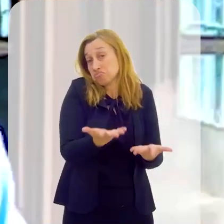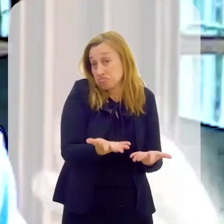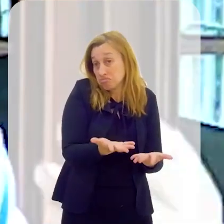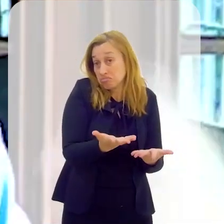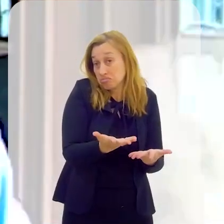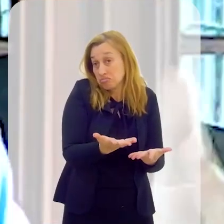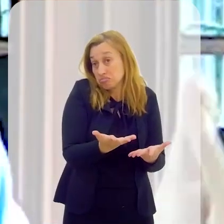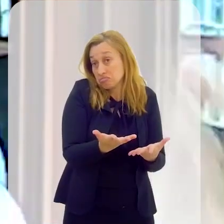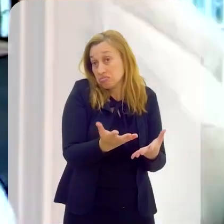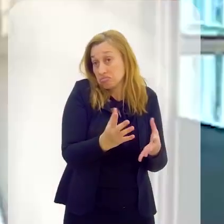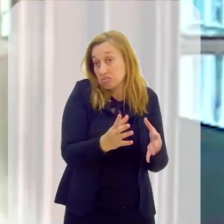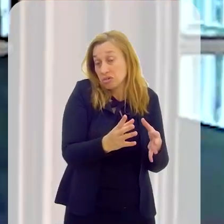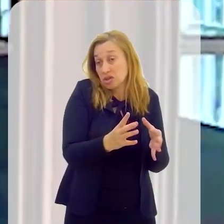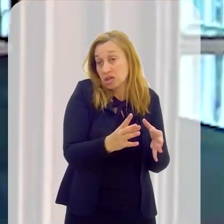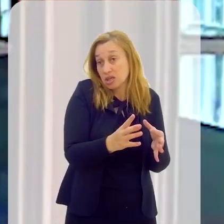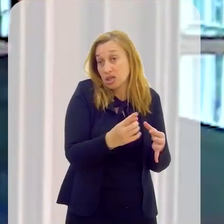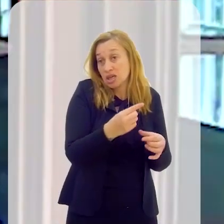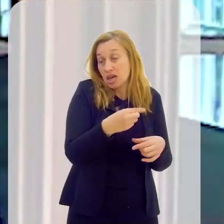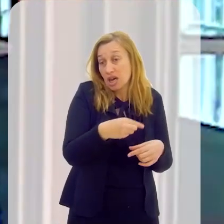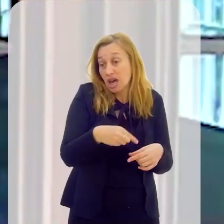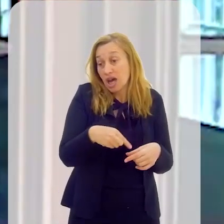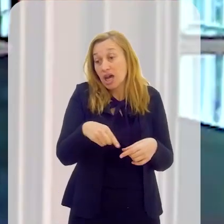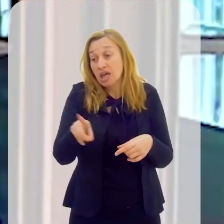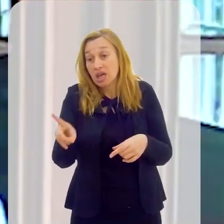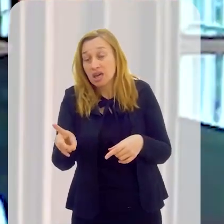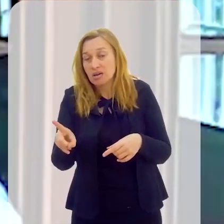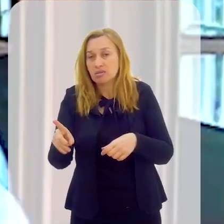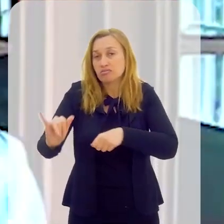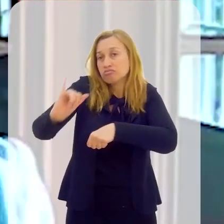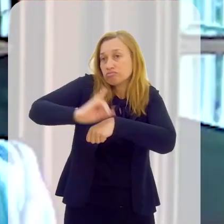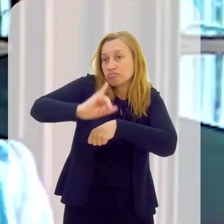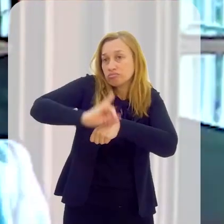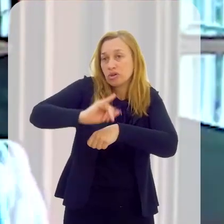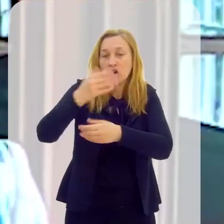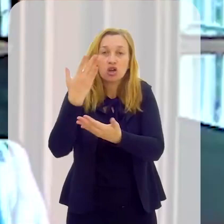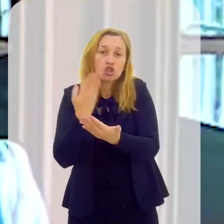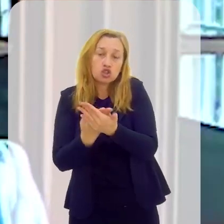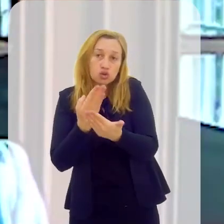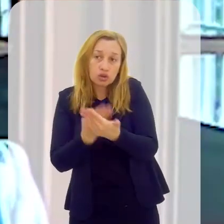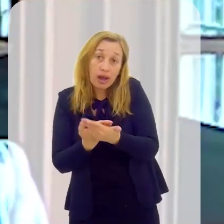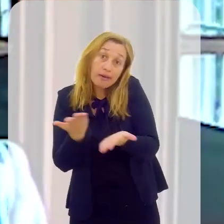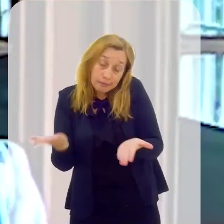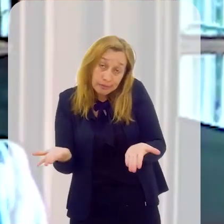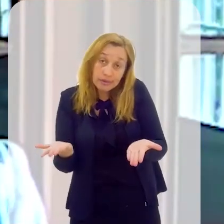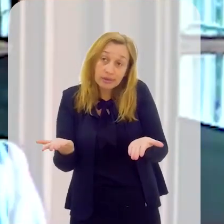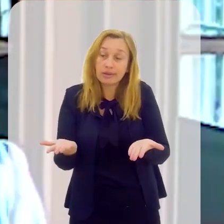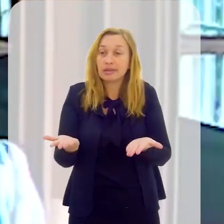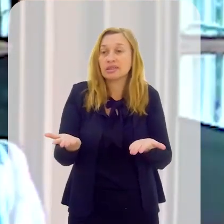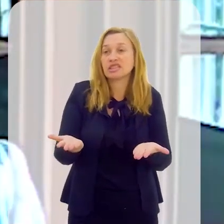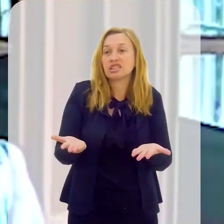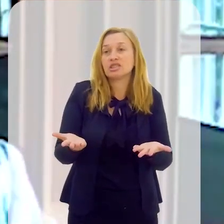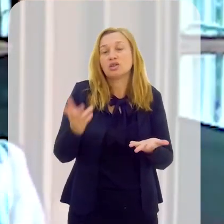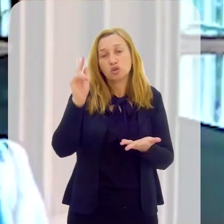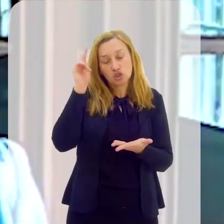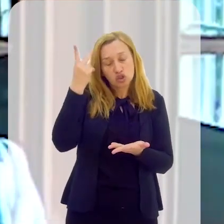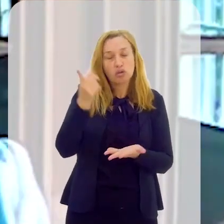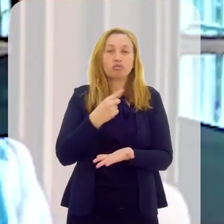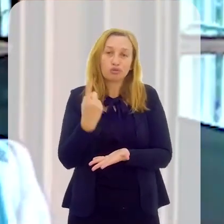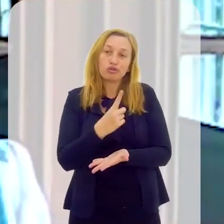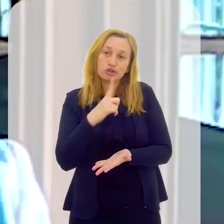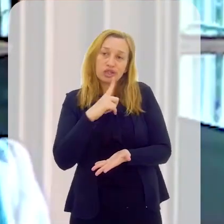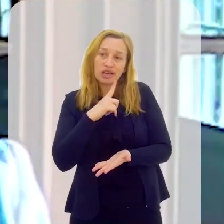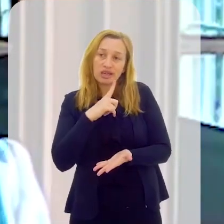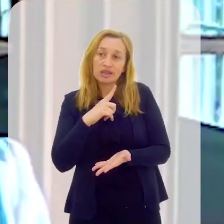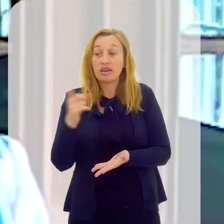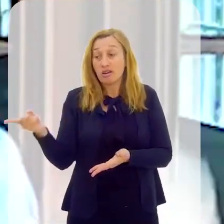né? E aí migrava para estudar na capital, né? A nossa história do Estado tem